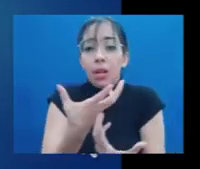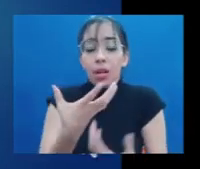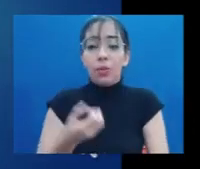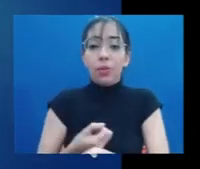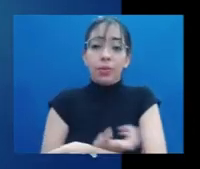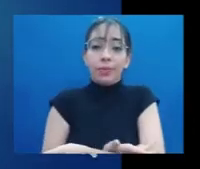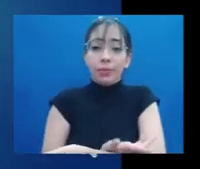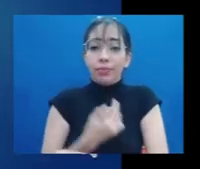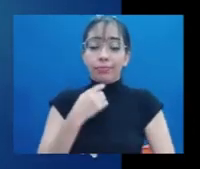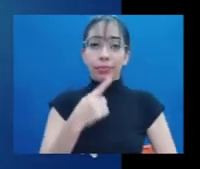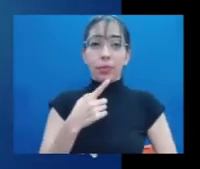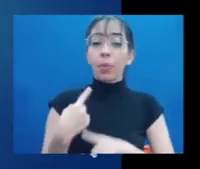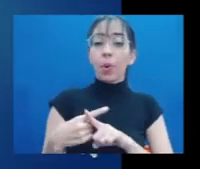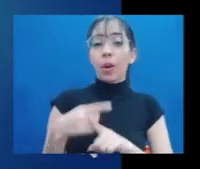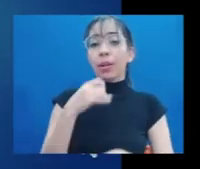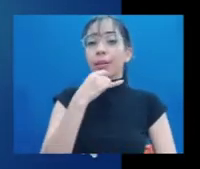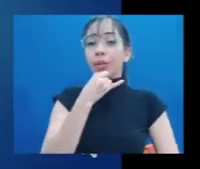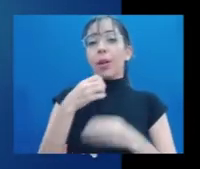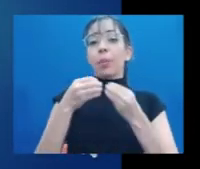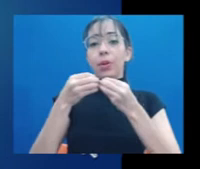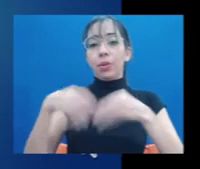naquele momento de grande abalo.